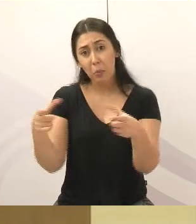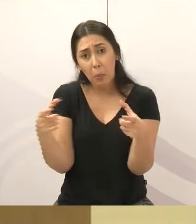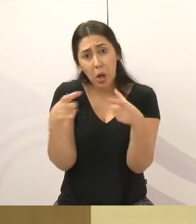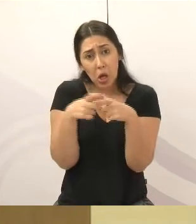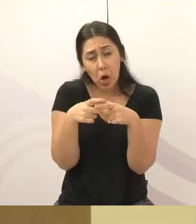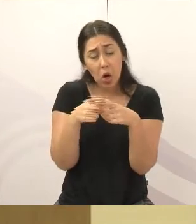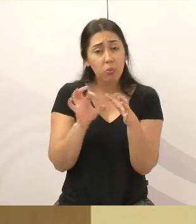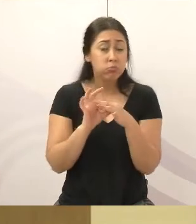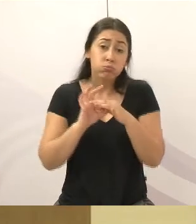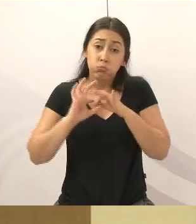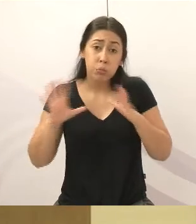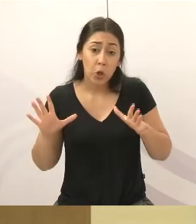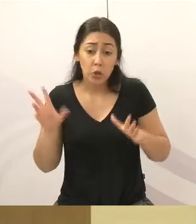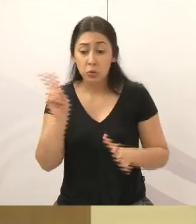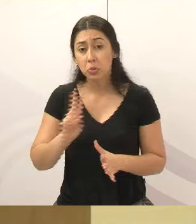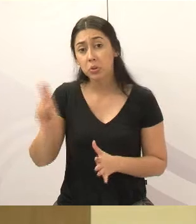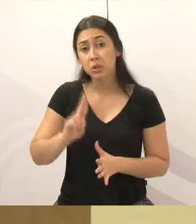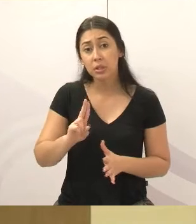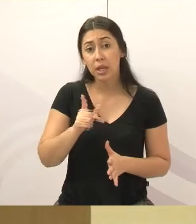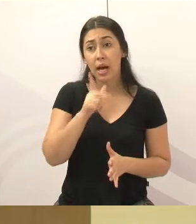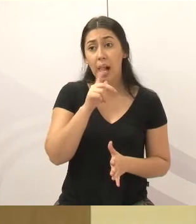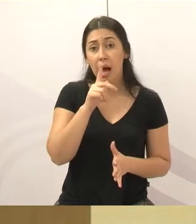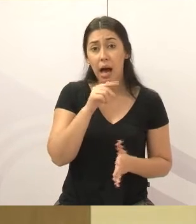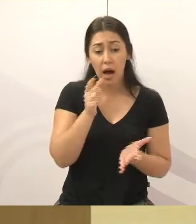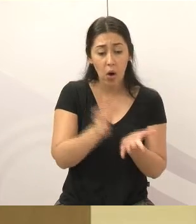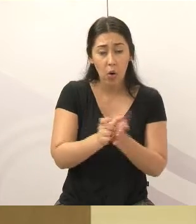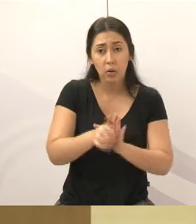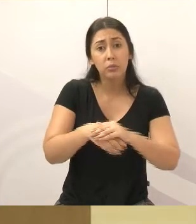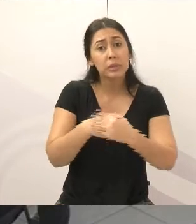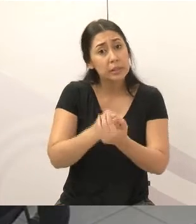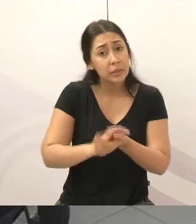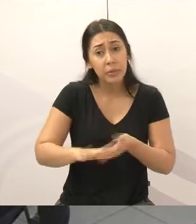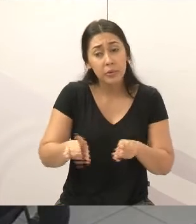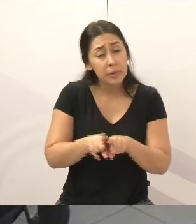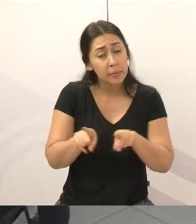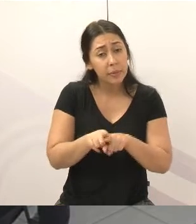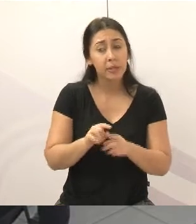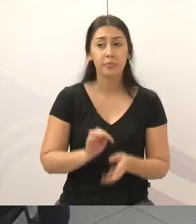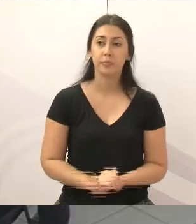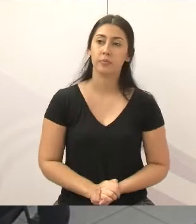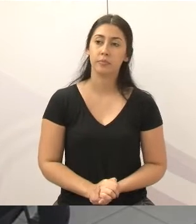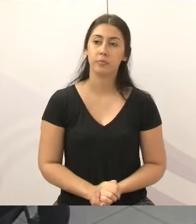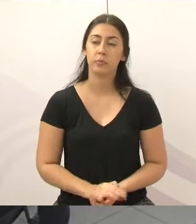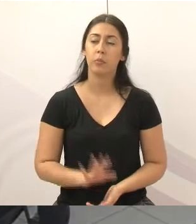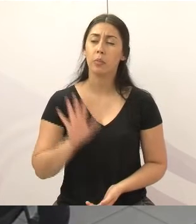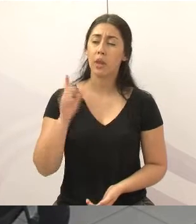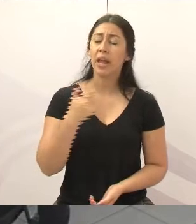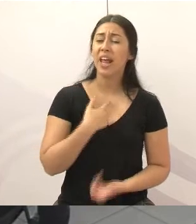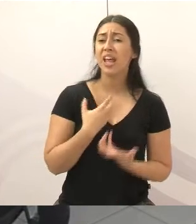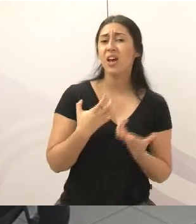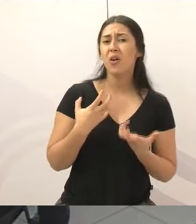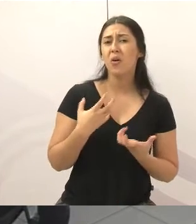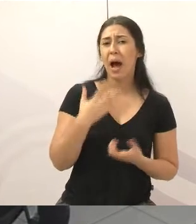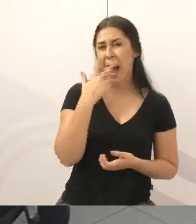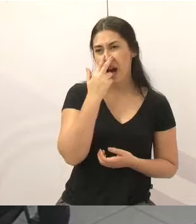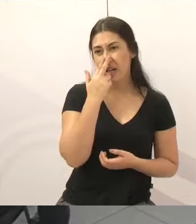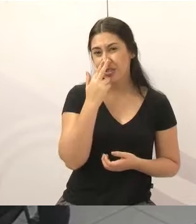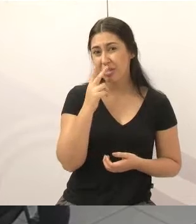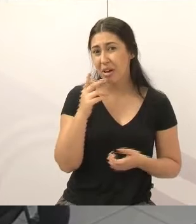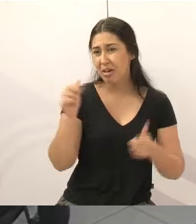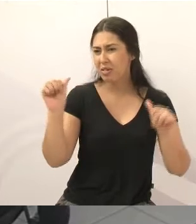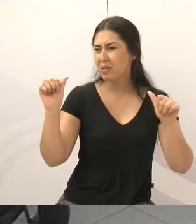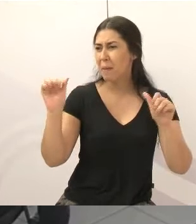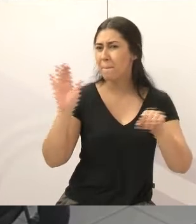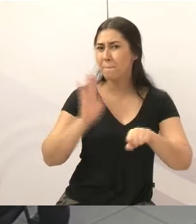jeito a questão sanitária. Pois não, Rodrigo, fica à vontade. Eu só acho que essa é uma questão mais cara, vai ter que controlar